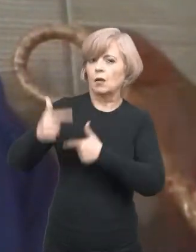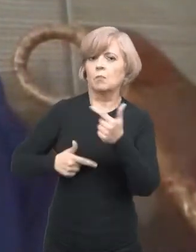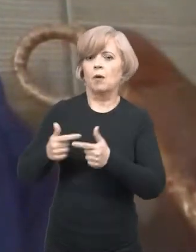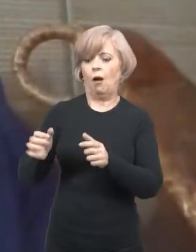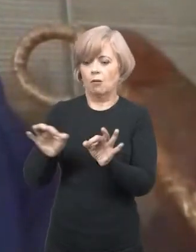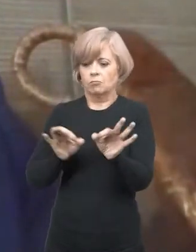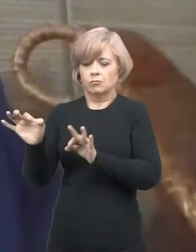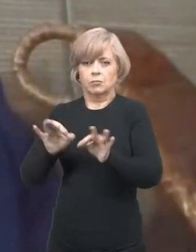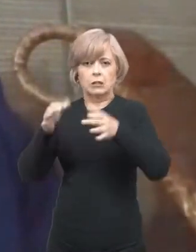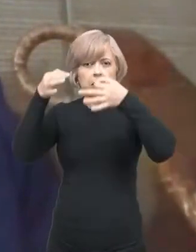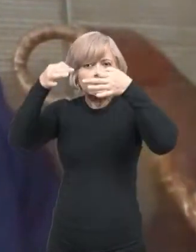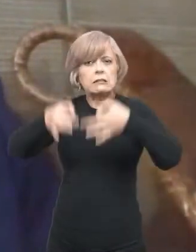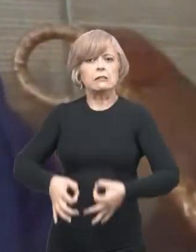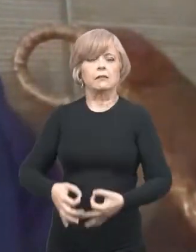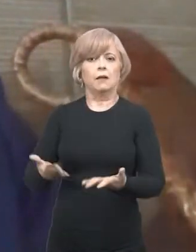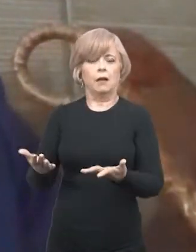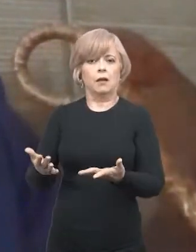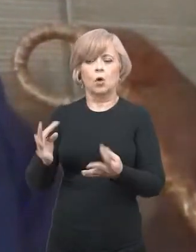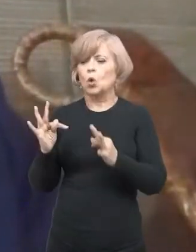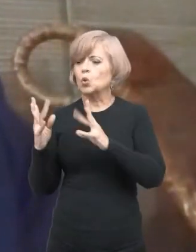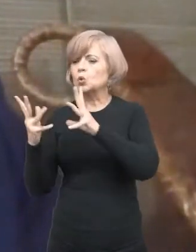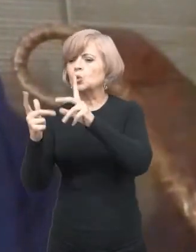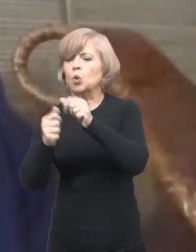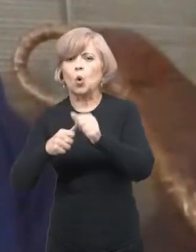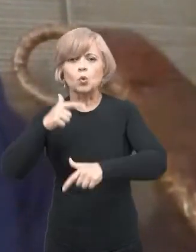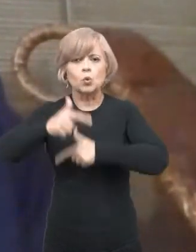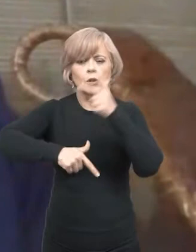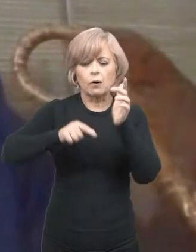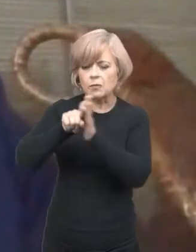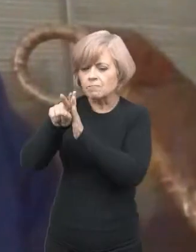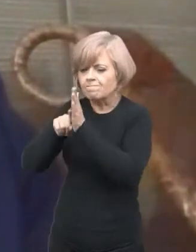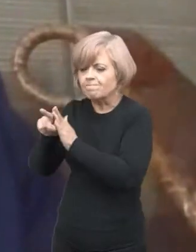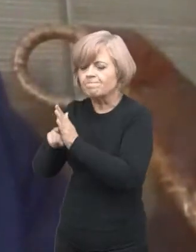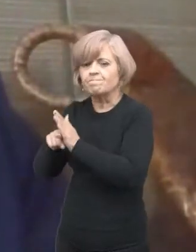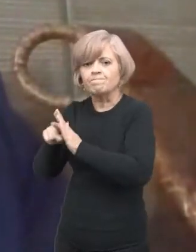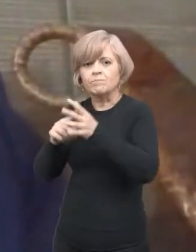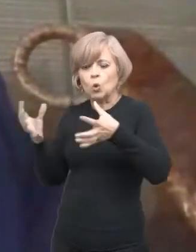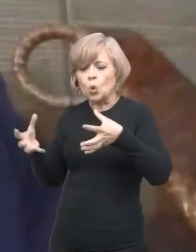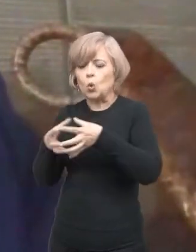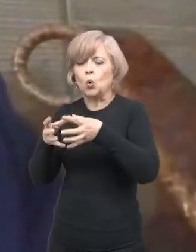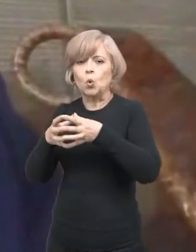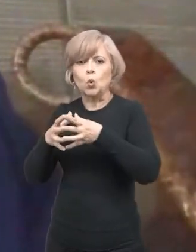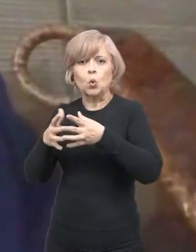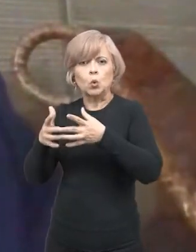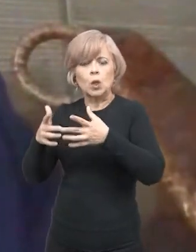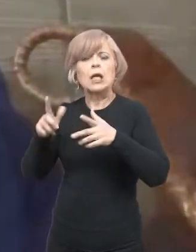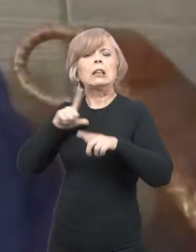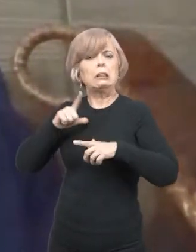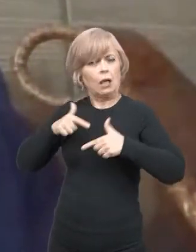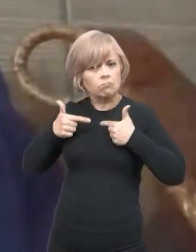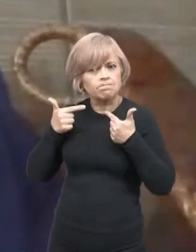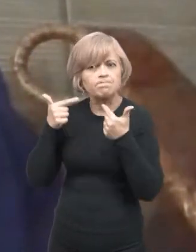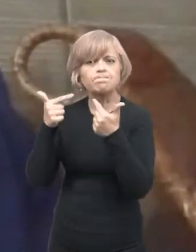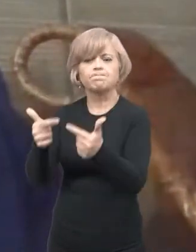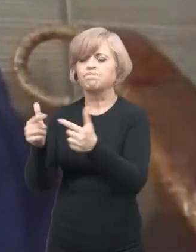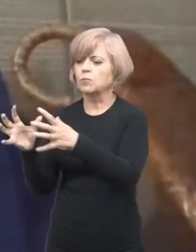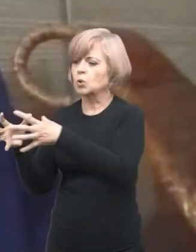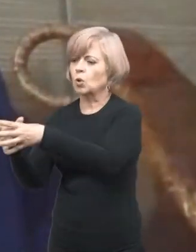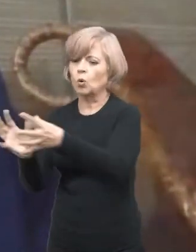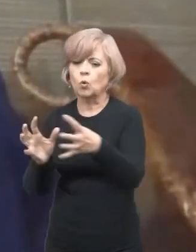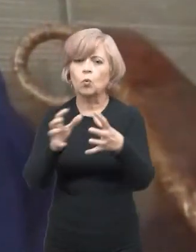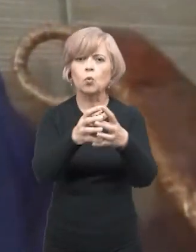adequada toda a atividade investigatória, todo o trâmite investigatório, há uma dedicação dos seus órgãos